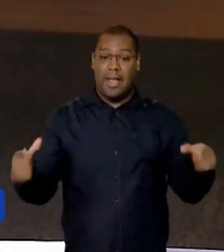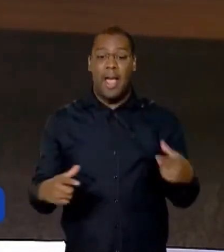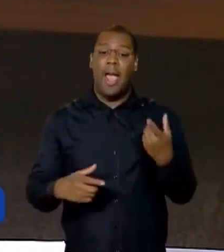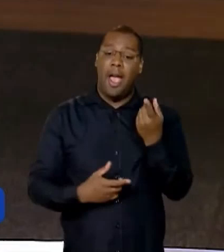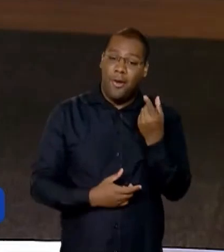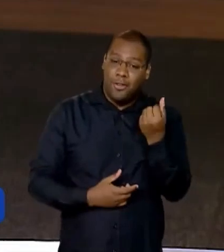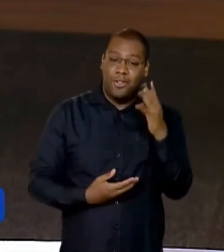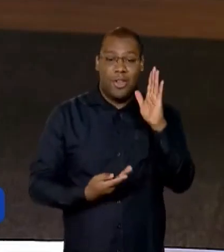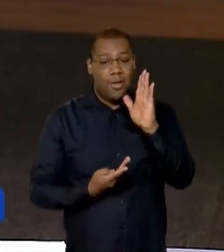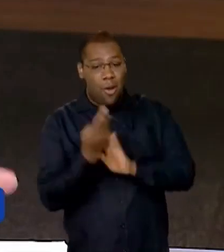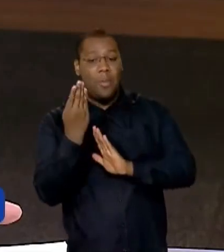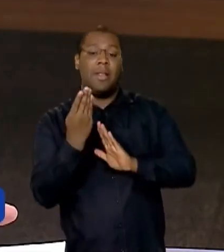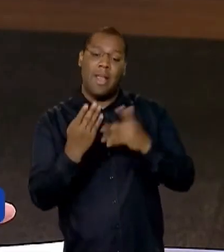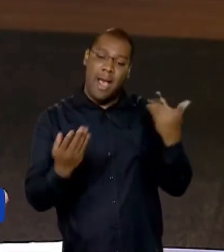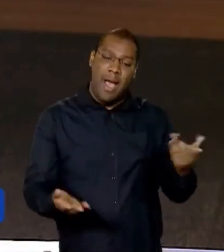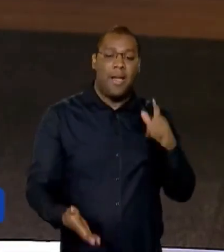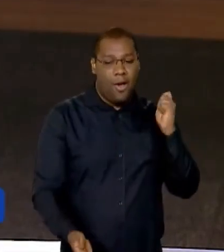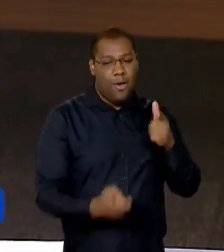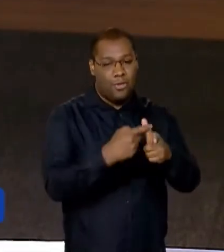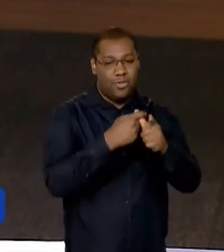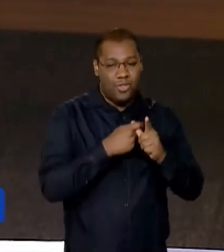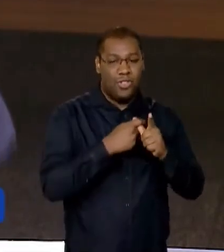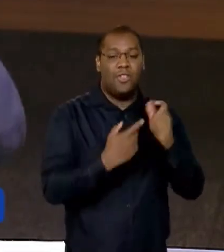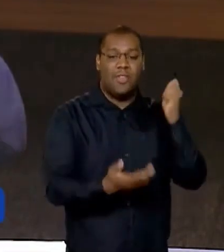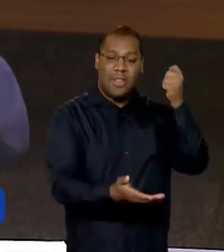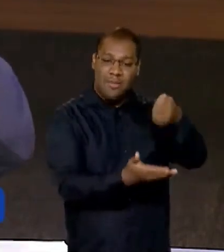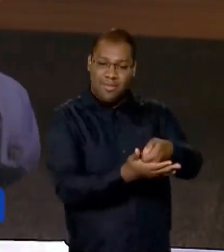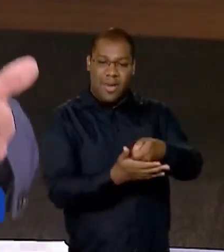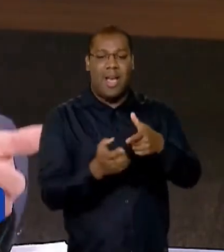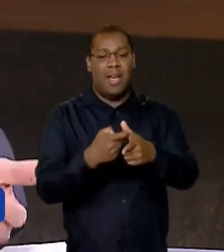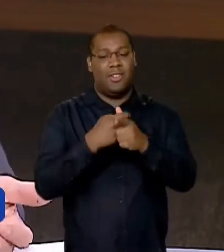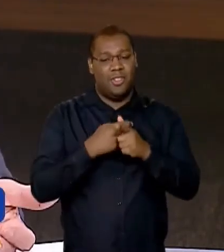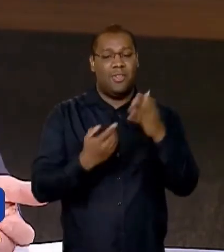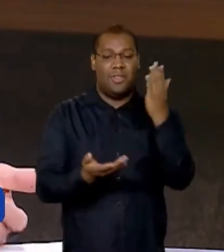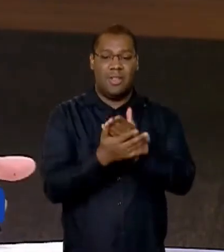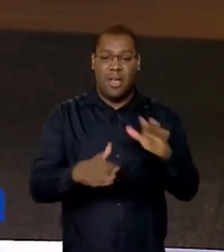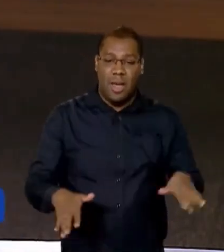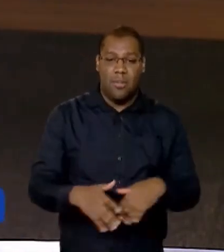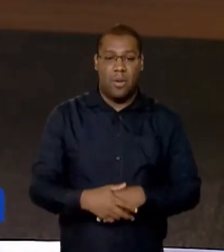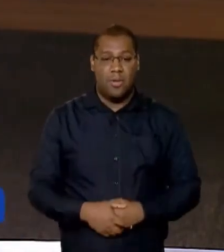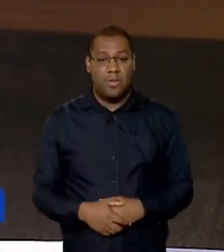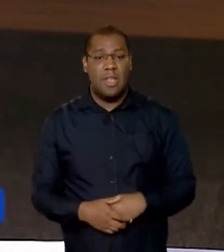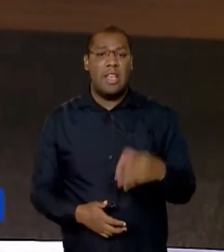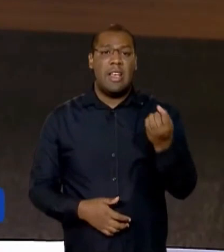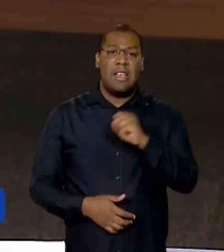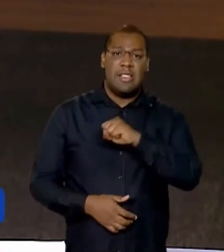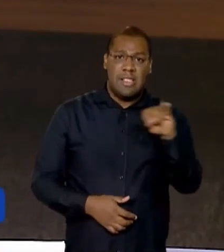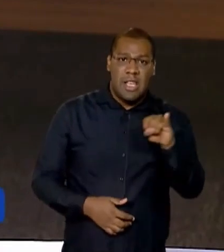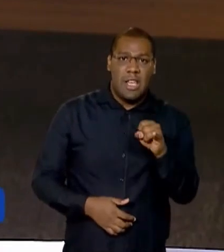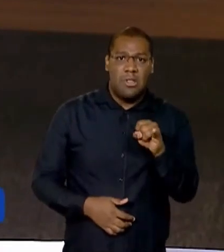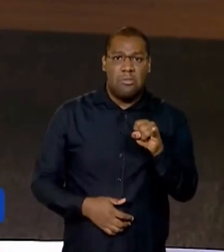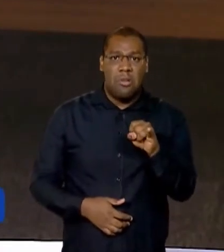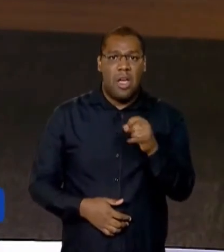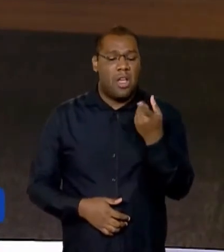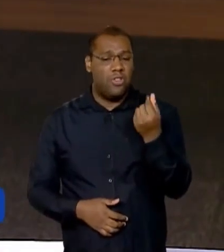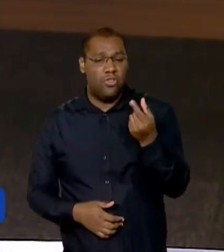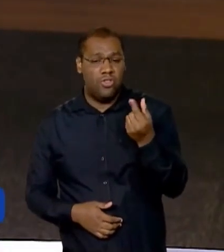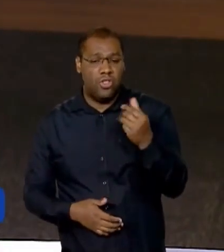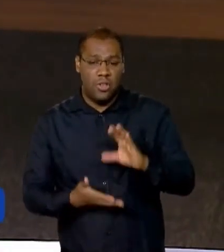um ativo novo alguma coisa nova que aumenta o patrimônio do país qual é o problema